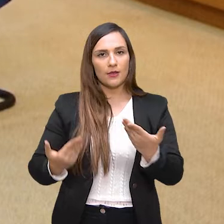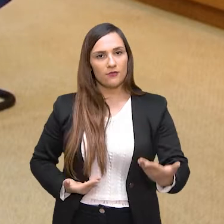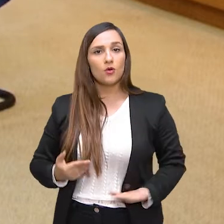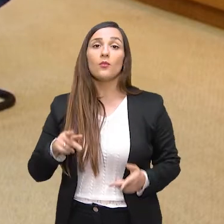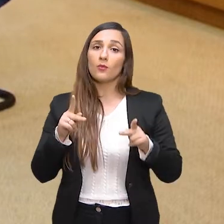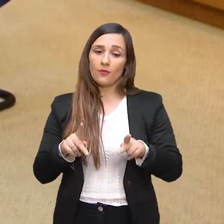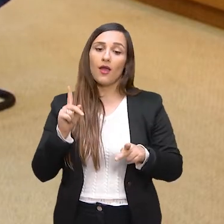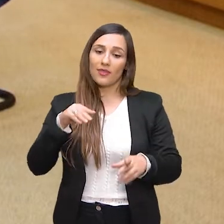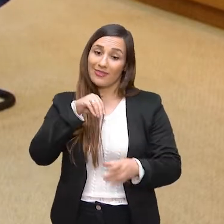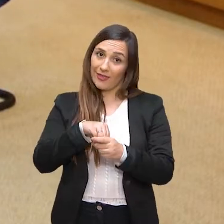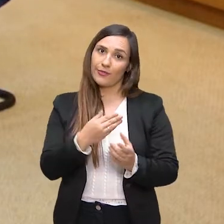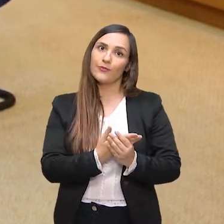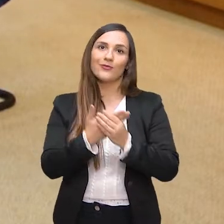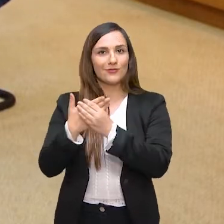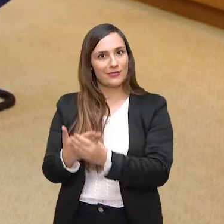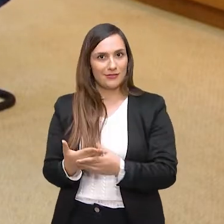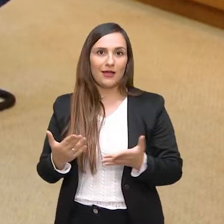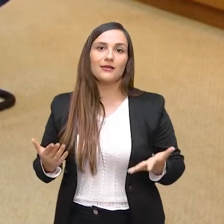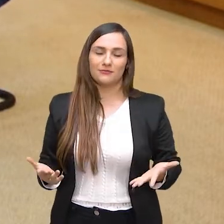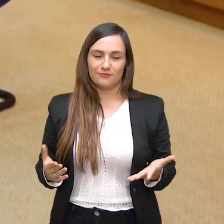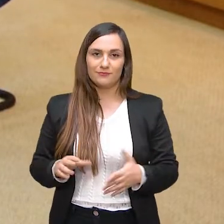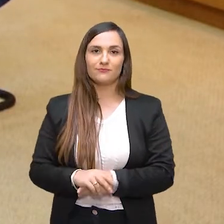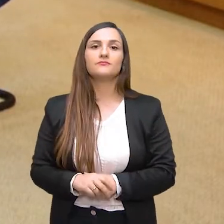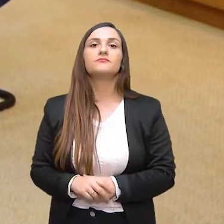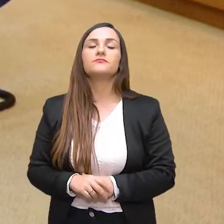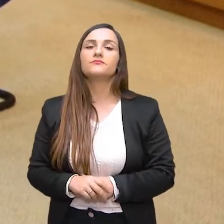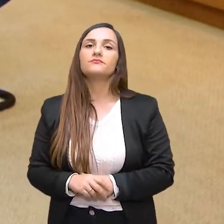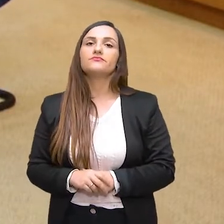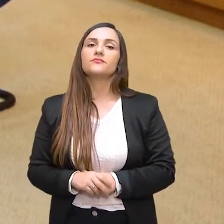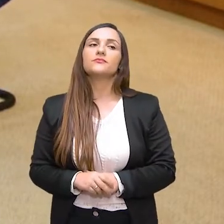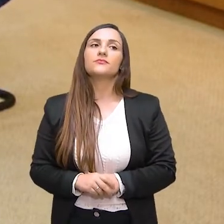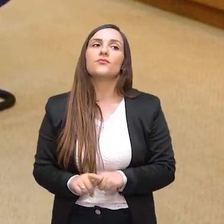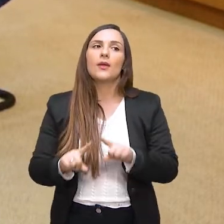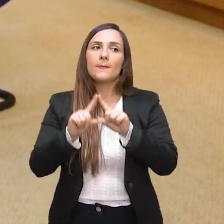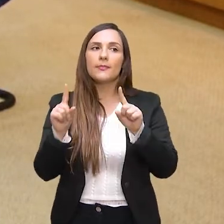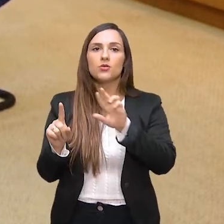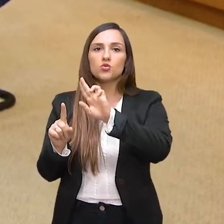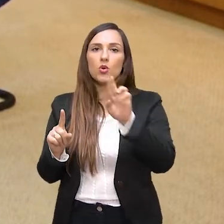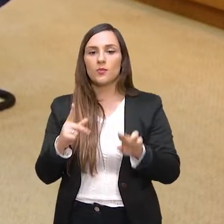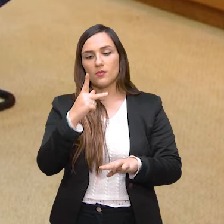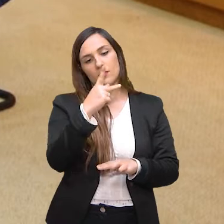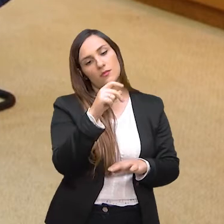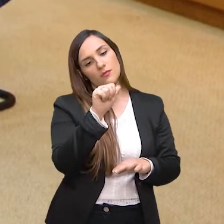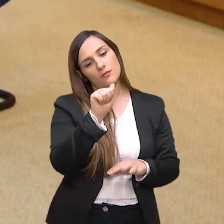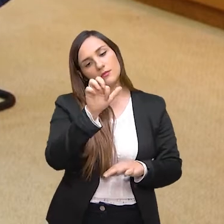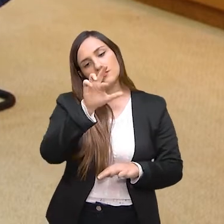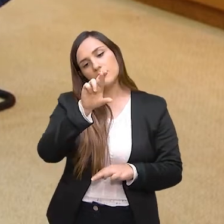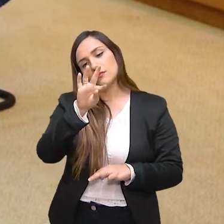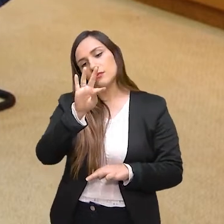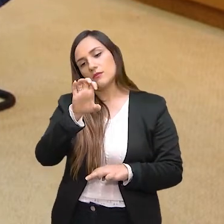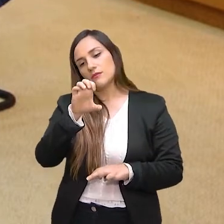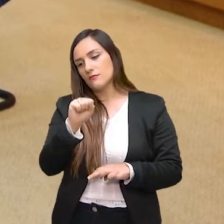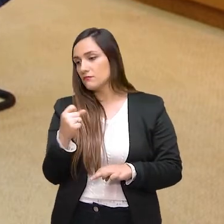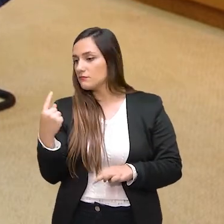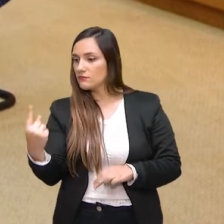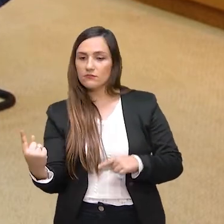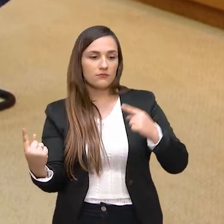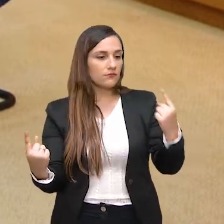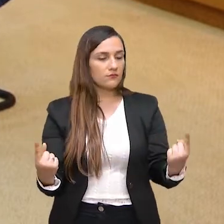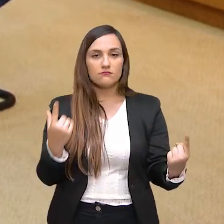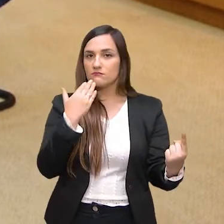públicos. Todos eles, de alguma forma, participam deste processo, né? Mas partes no processo são aqueles